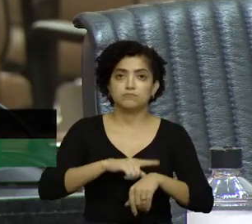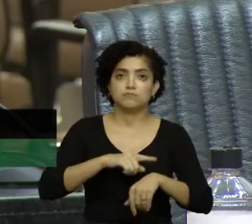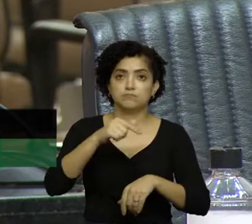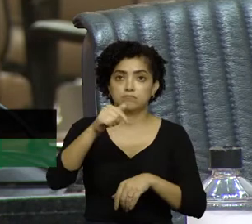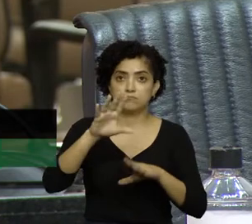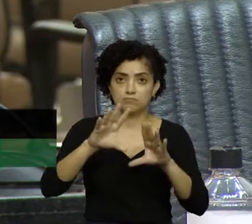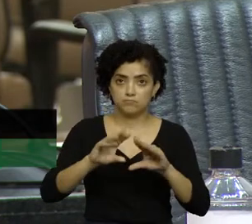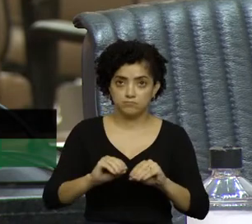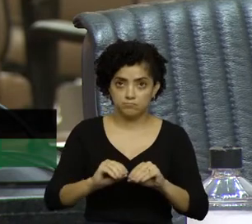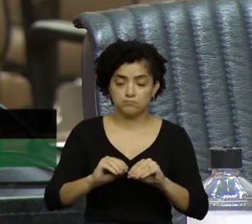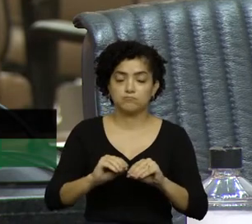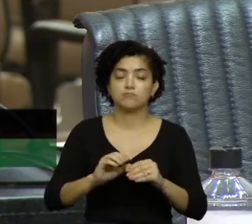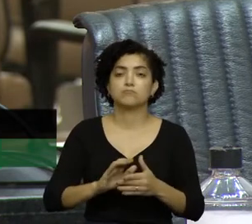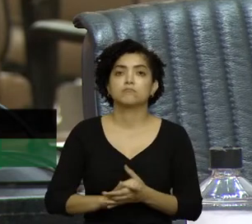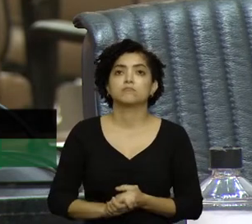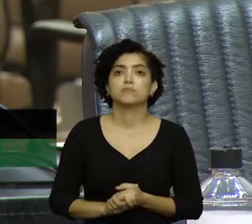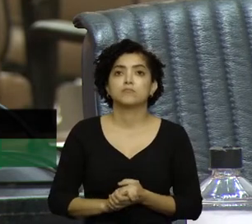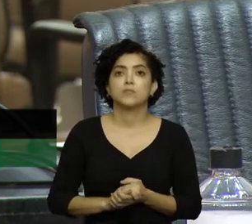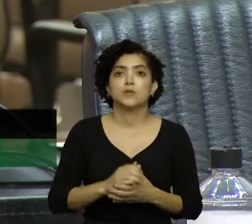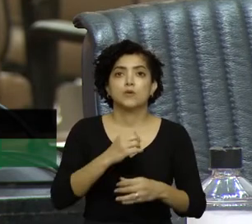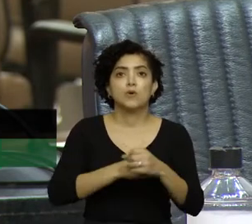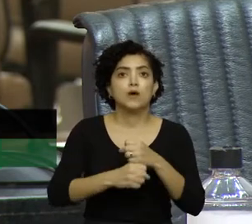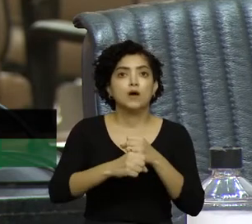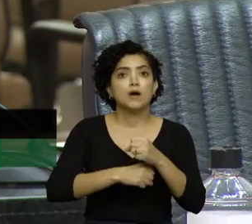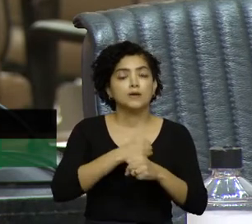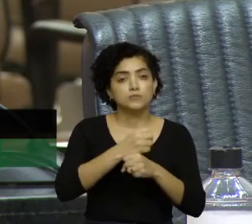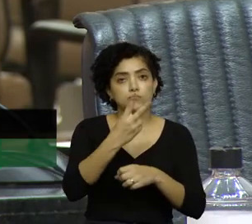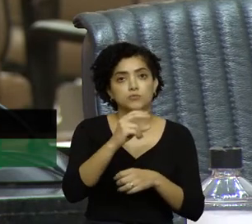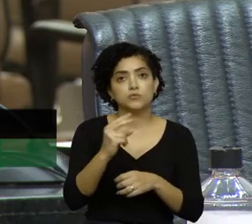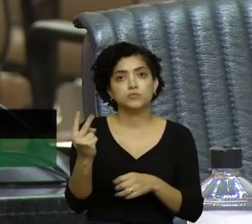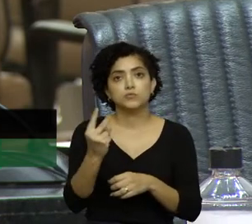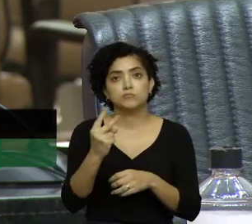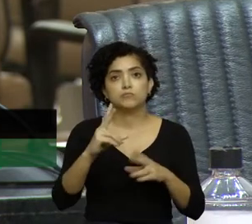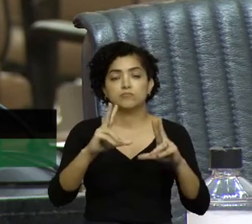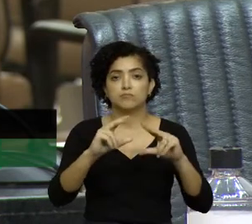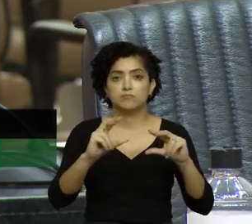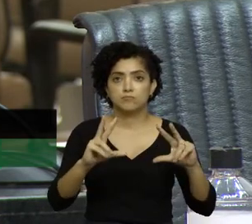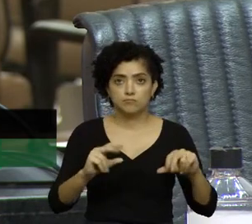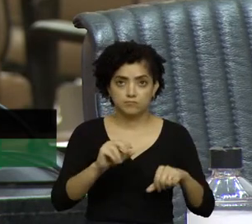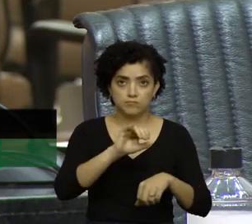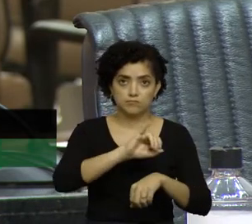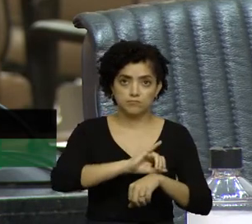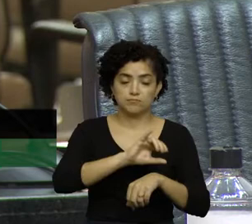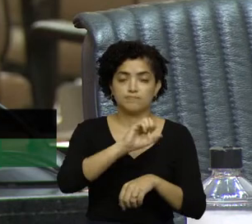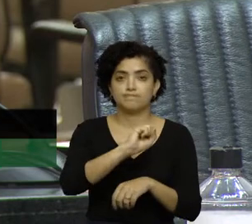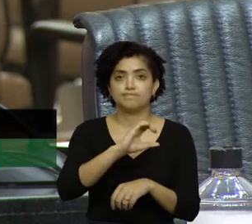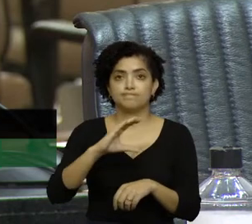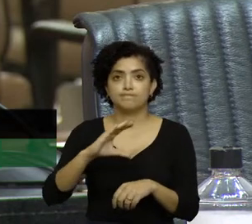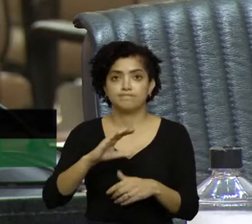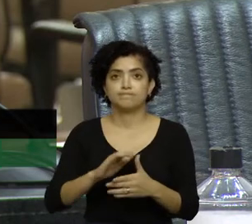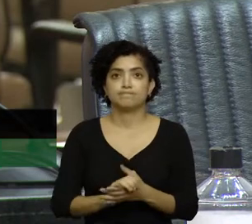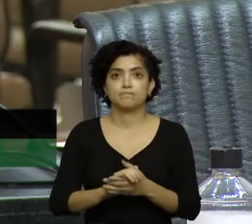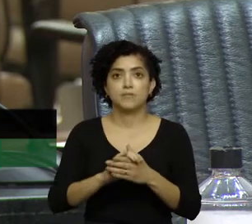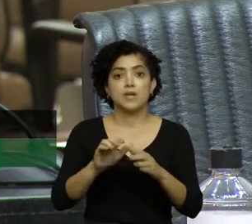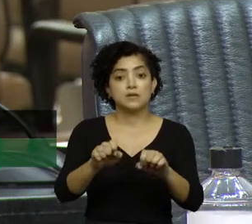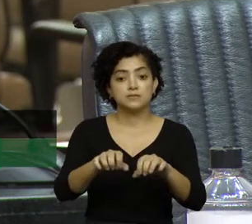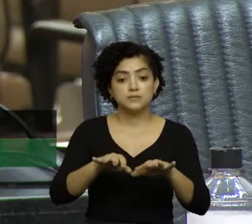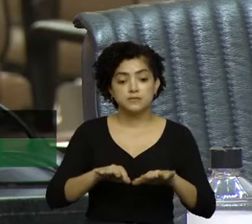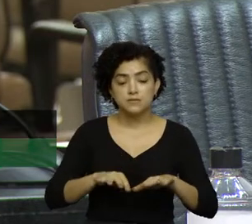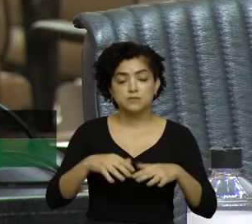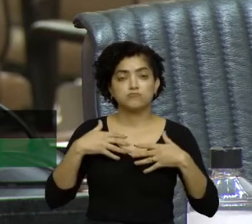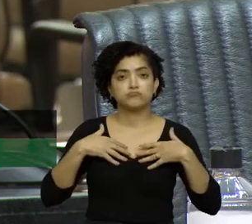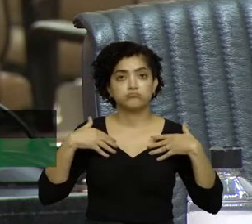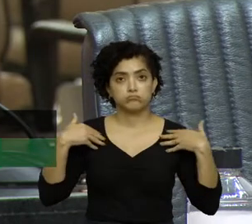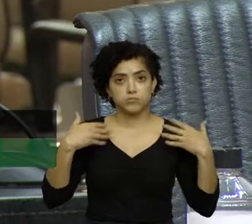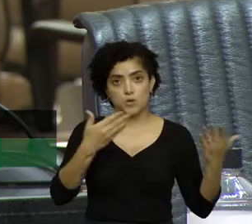18 do mês de abril do ano 2022, na cidade de Florianópolis, reuniu-se a Assembleia Legislativa em sessão solene. O senhor presidente declarou aberta a sessão e convidou